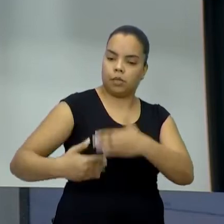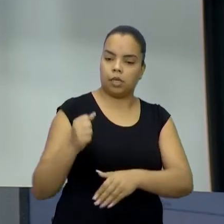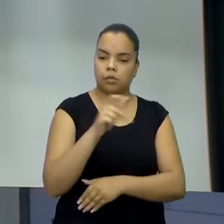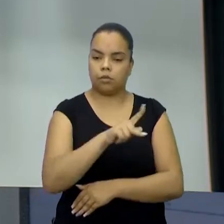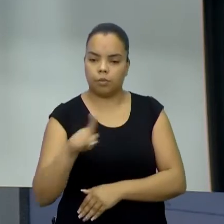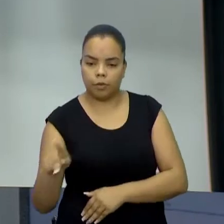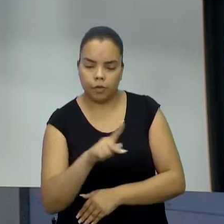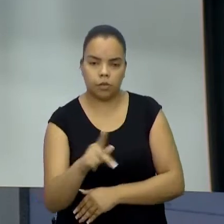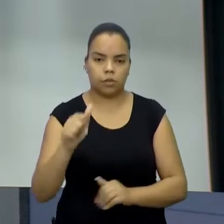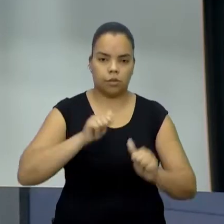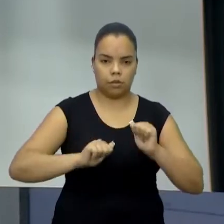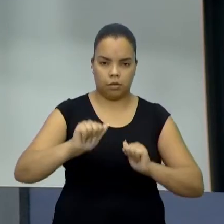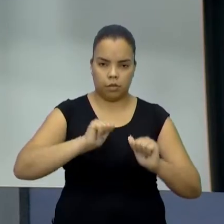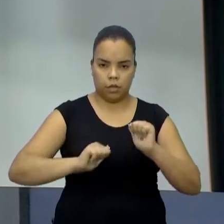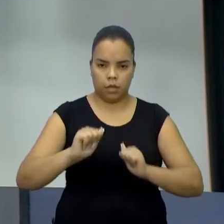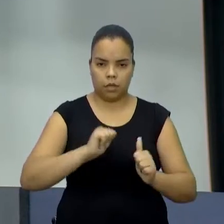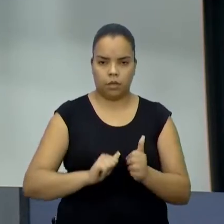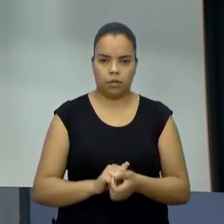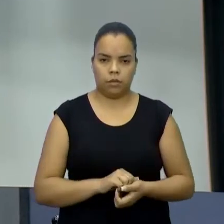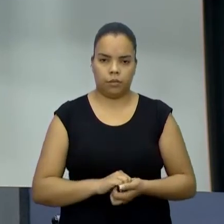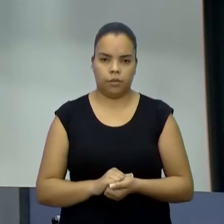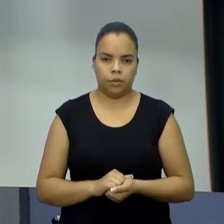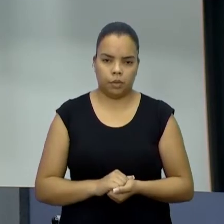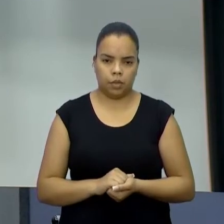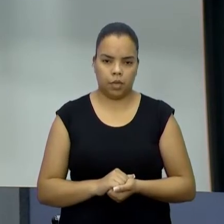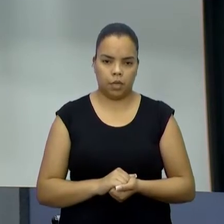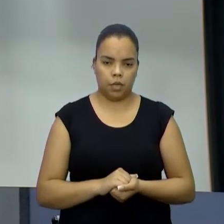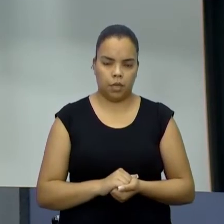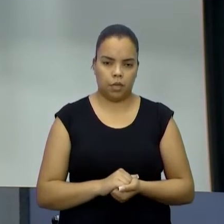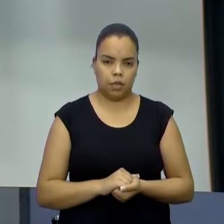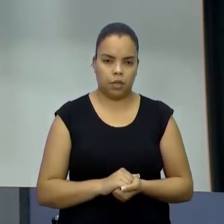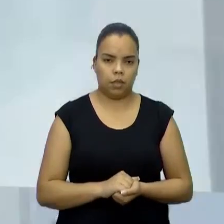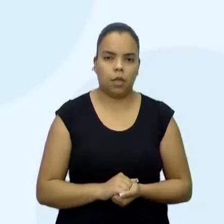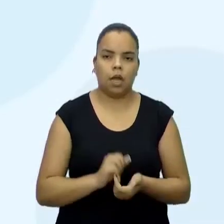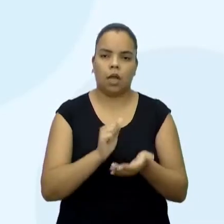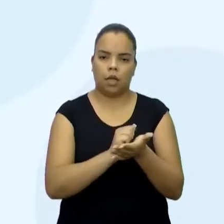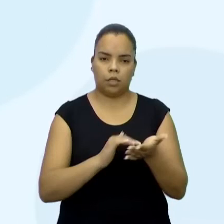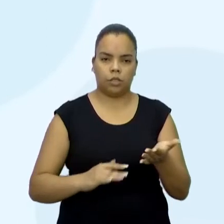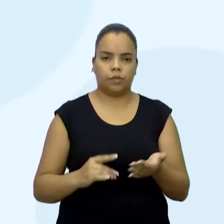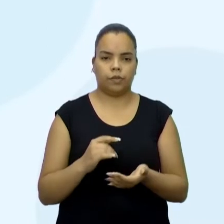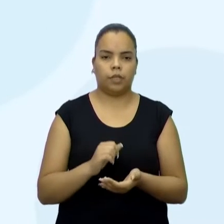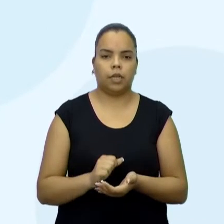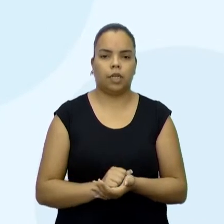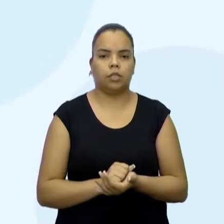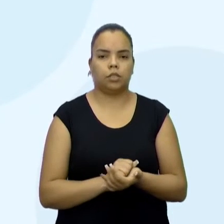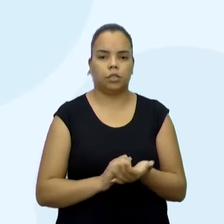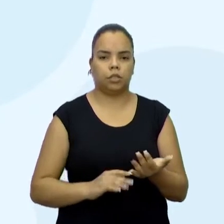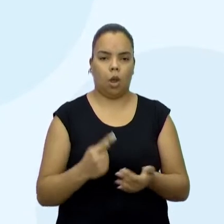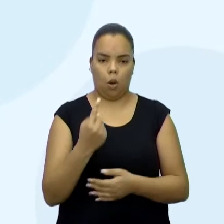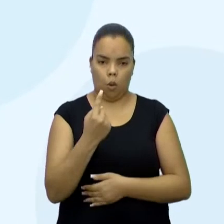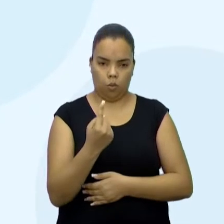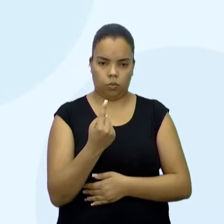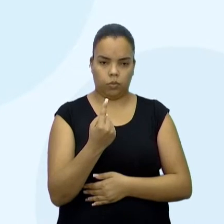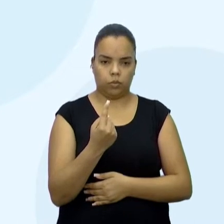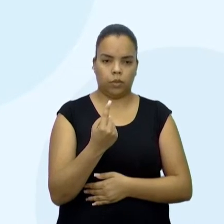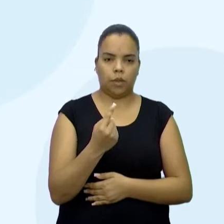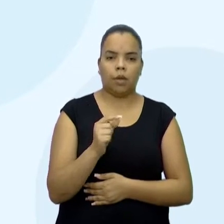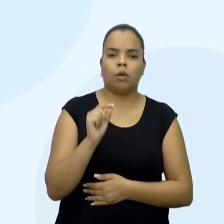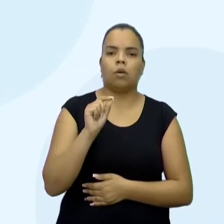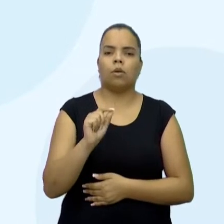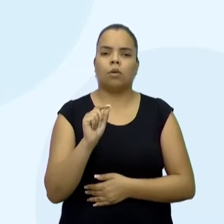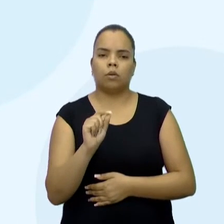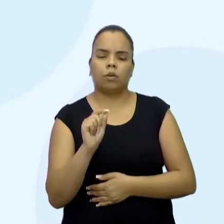parte do professor com vocês juntos. Então, atividade integrada 1. O que eu